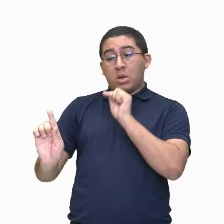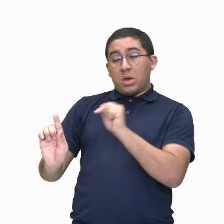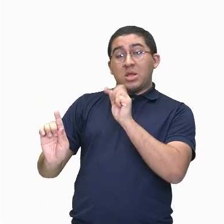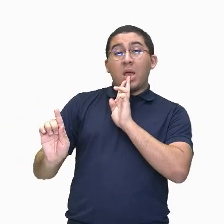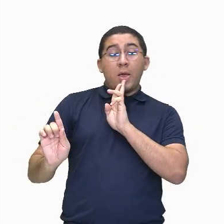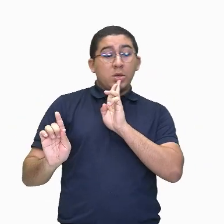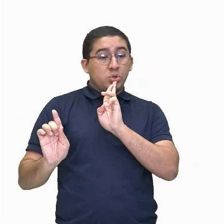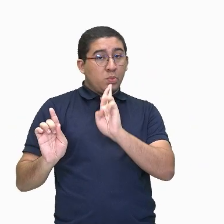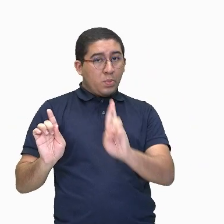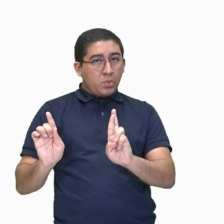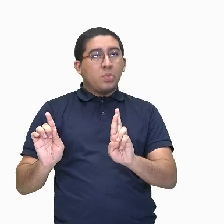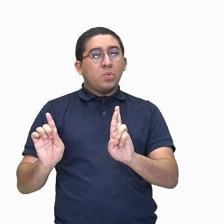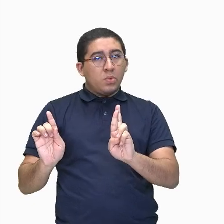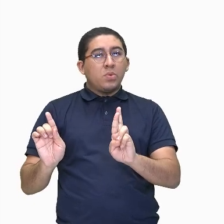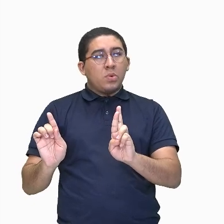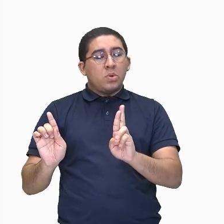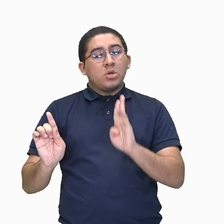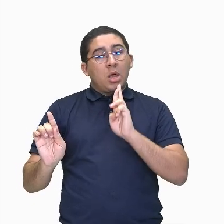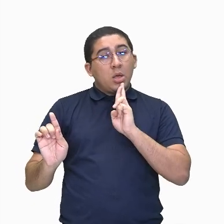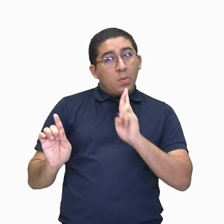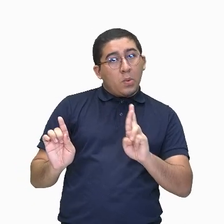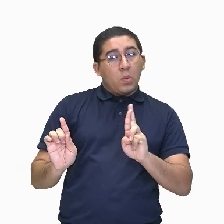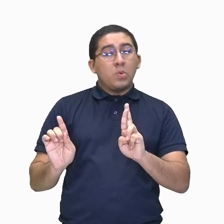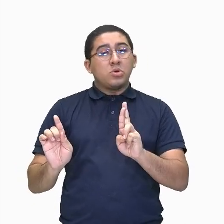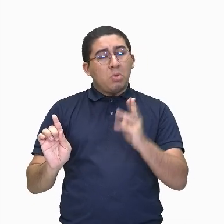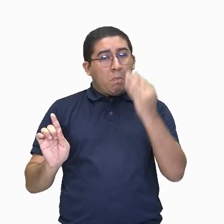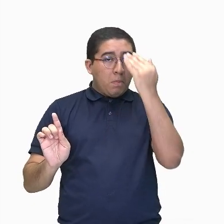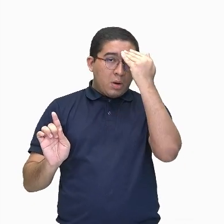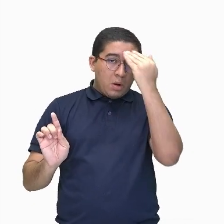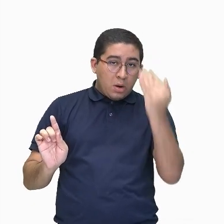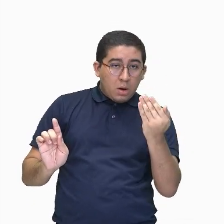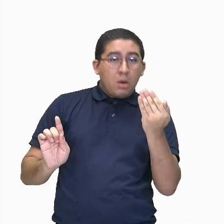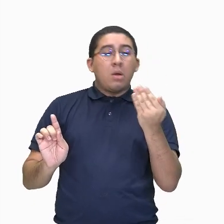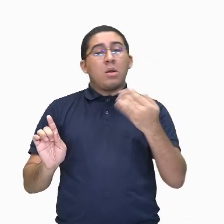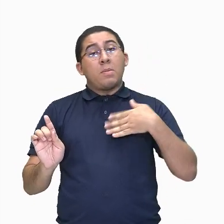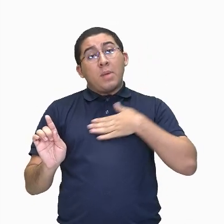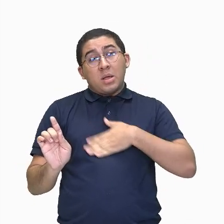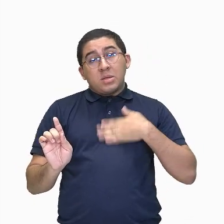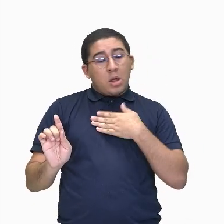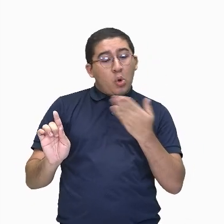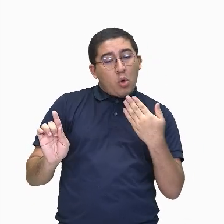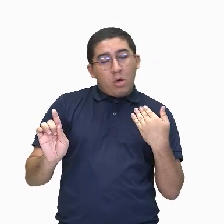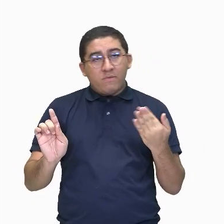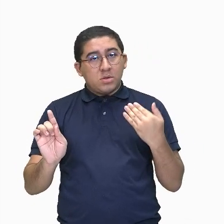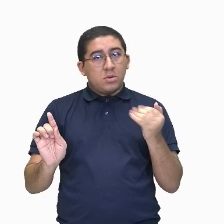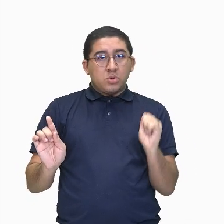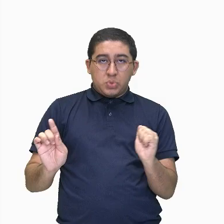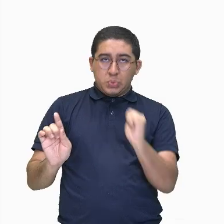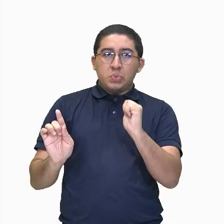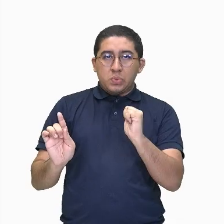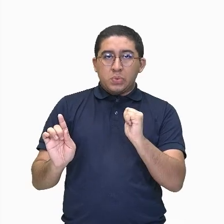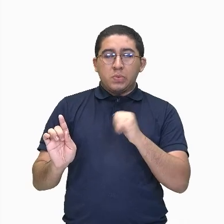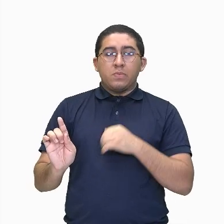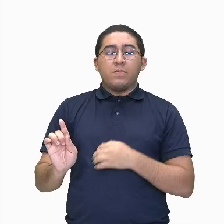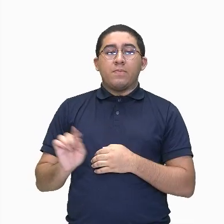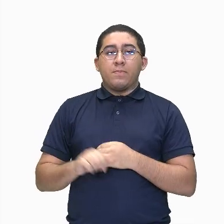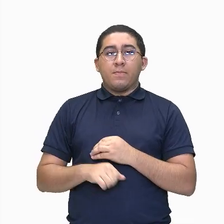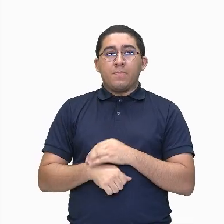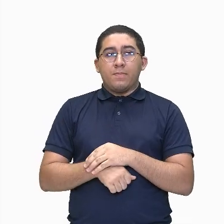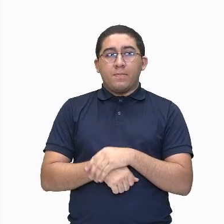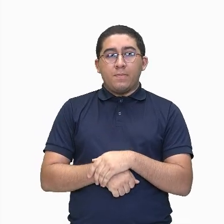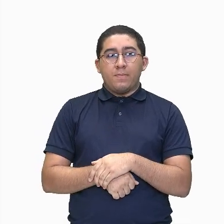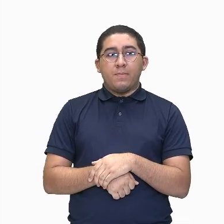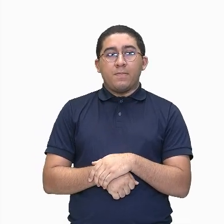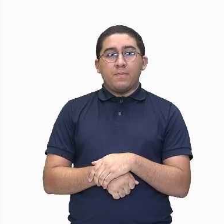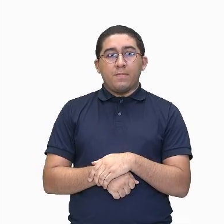ele responde, né, a pergunta. Então, ele agradece, né, muito obrigado, é um prazer conversar com vocês. Ou seja, ele não se